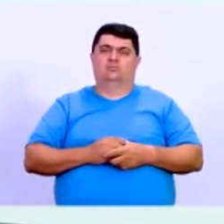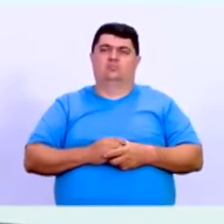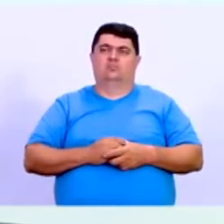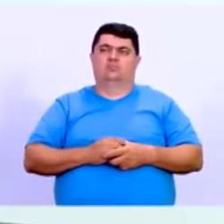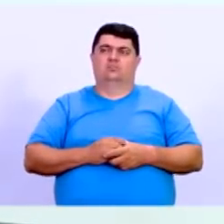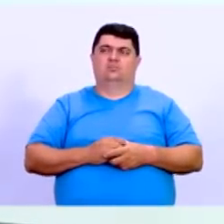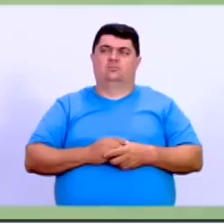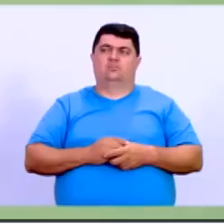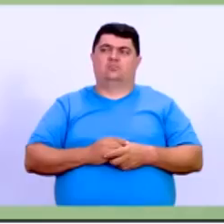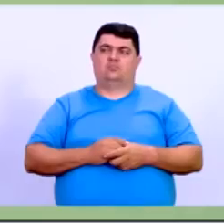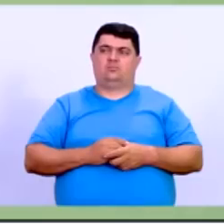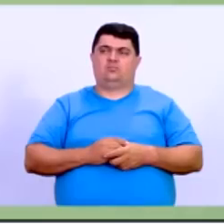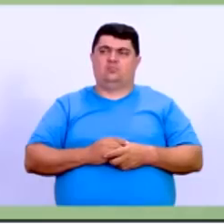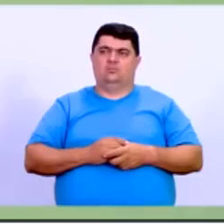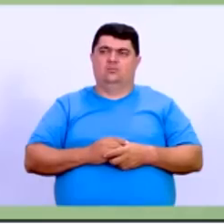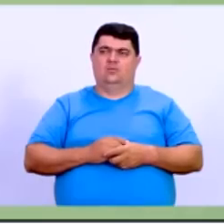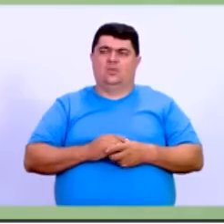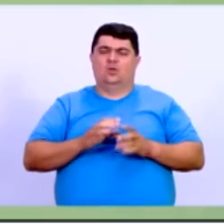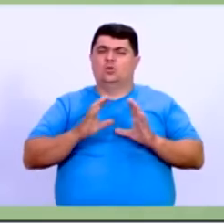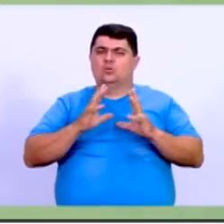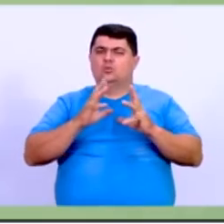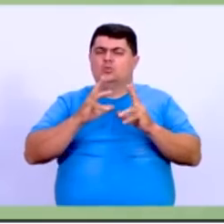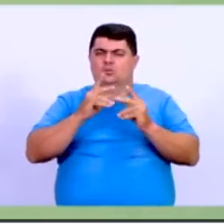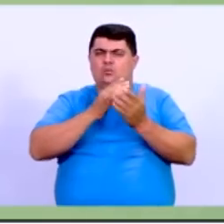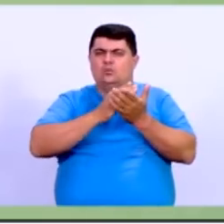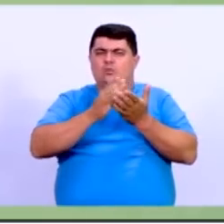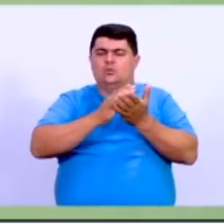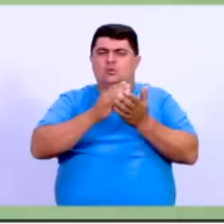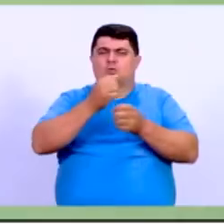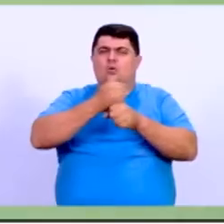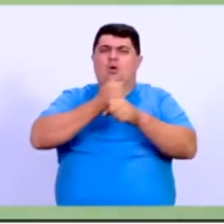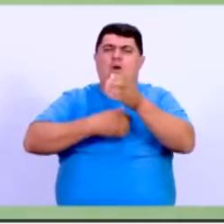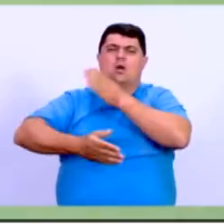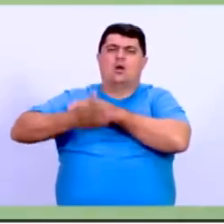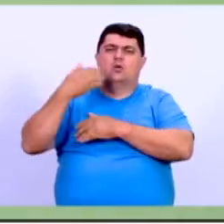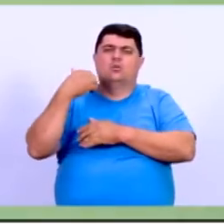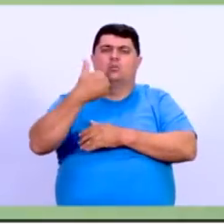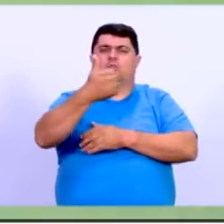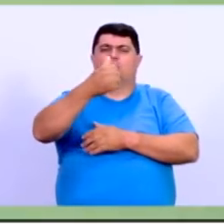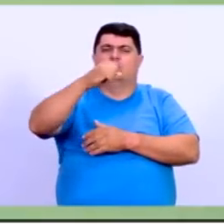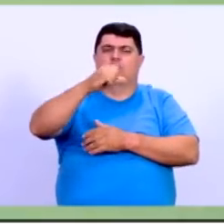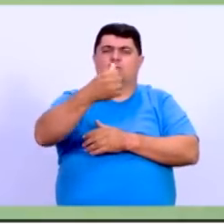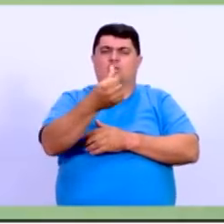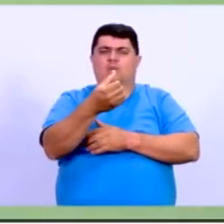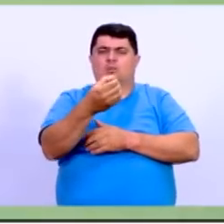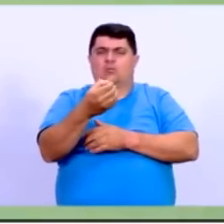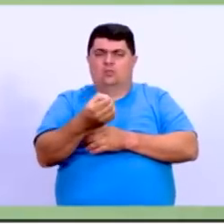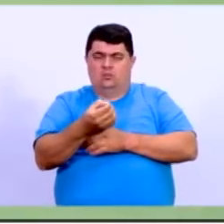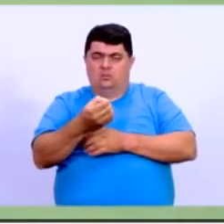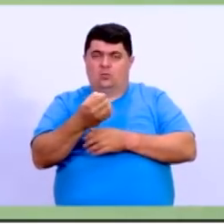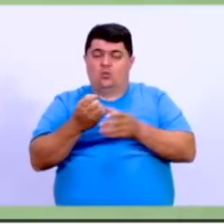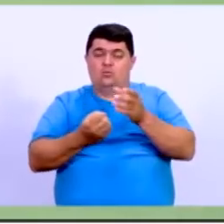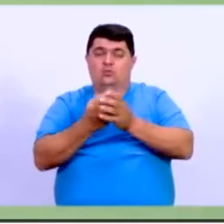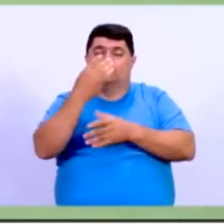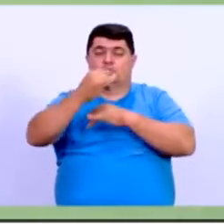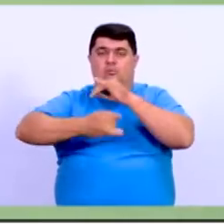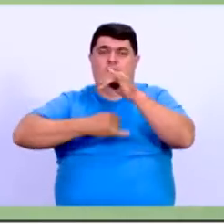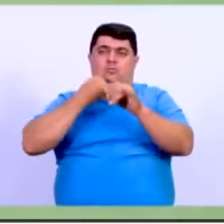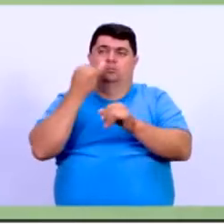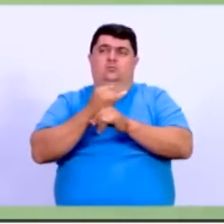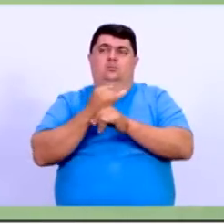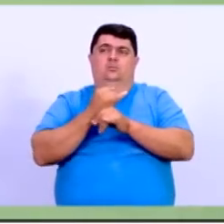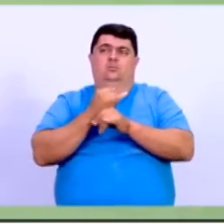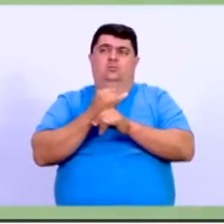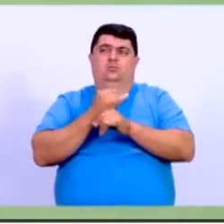comigo. Tudo se iniciou nos anos de 1960. Isso aqui com relação ao quê? A origem da internet, né? Então, olha aí,